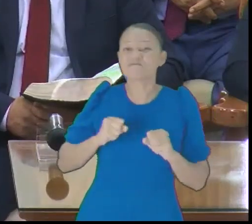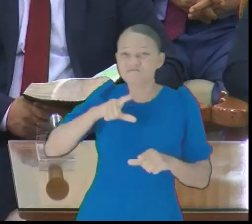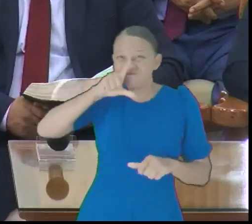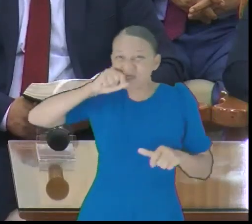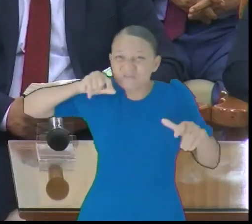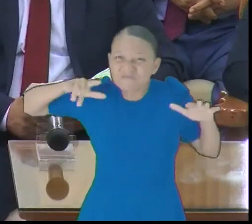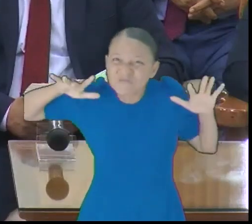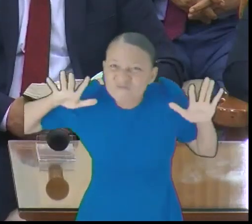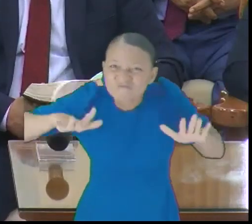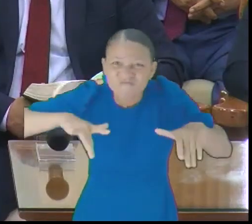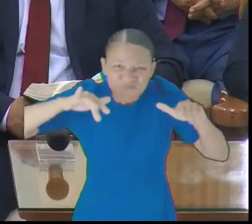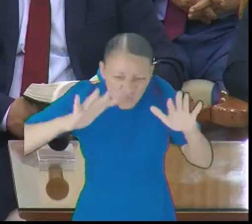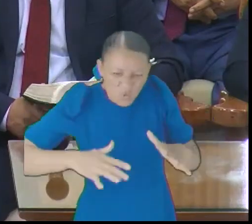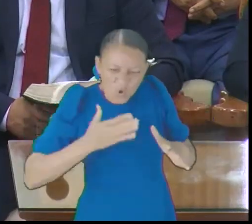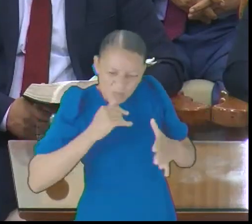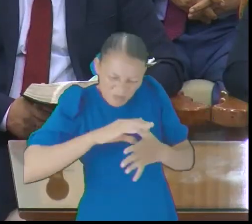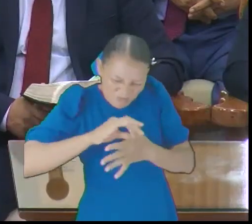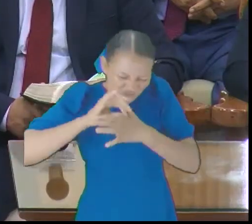quer roubar de você.